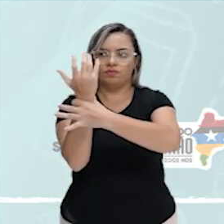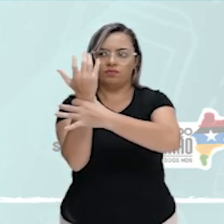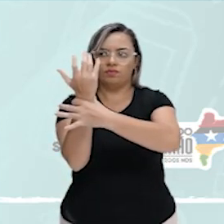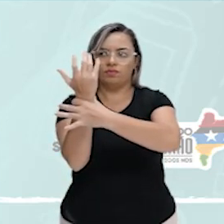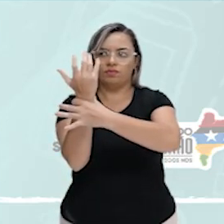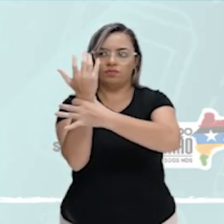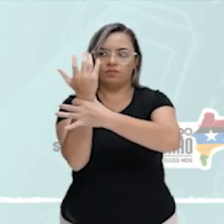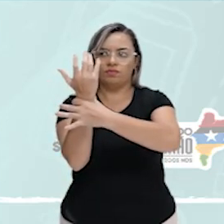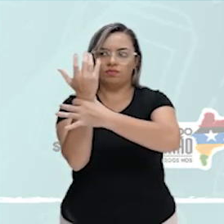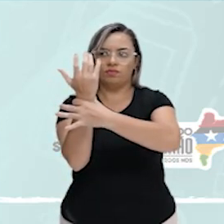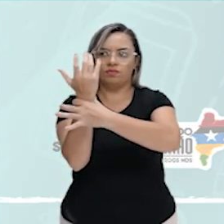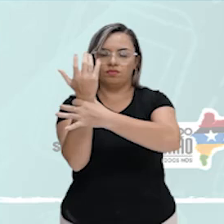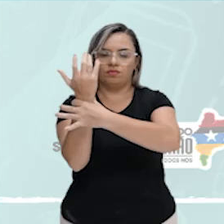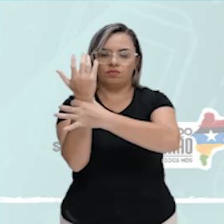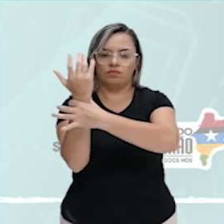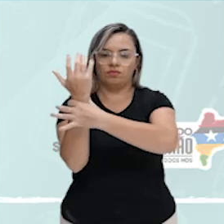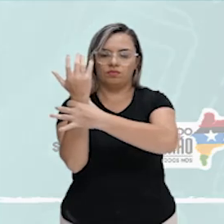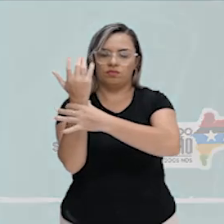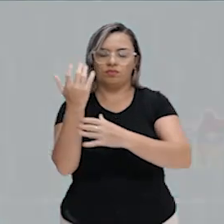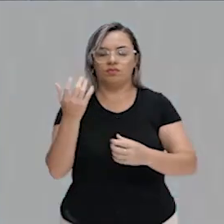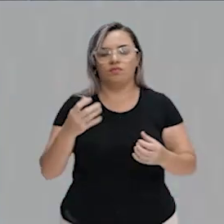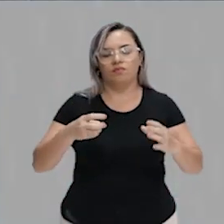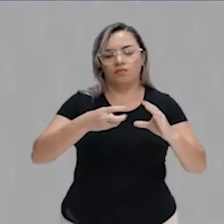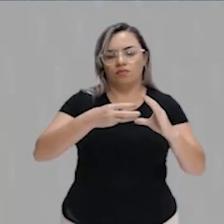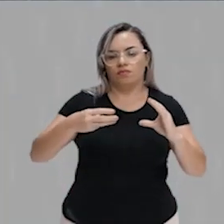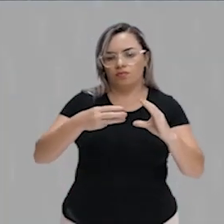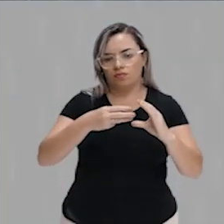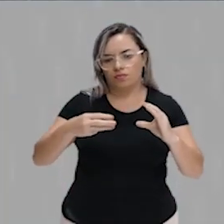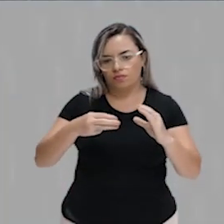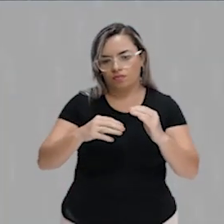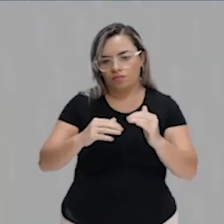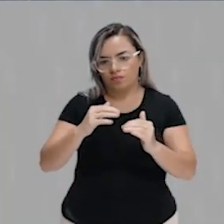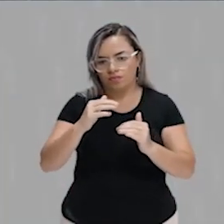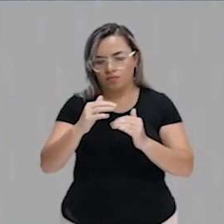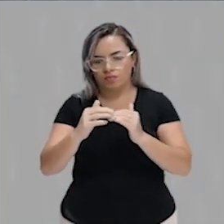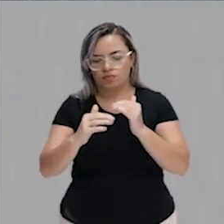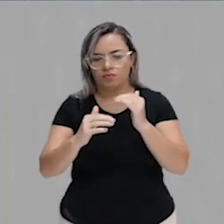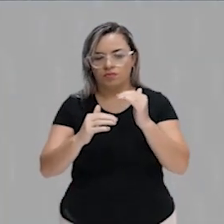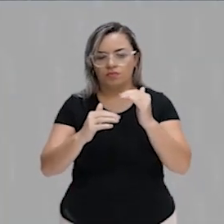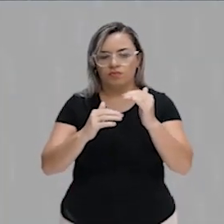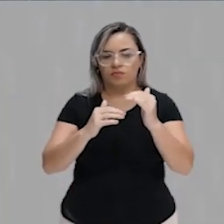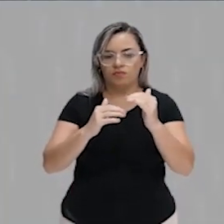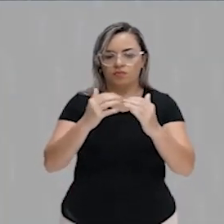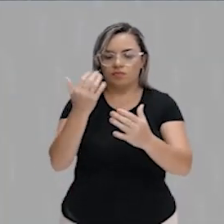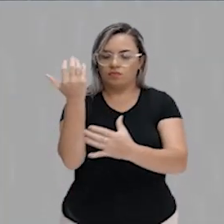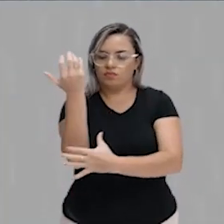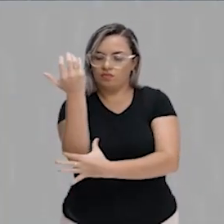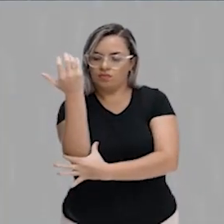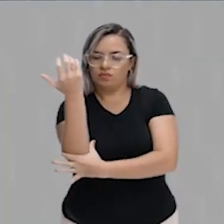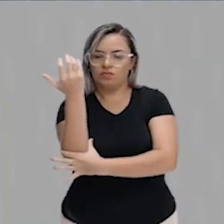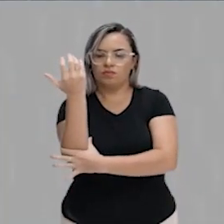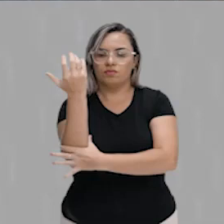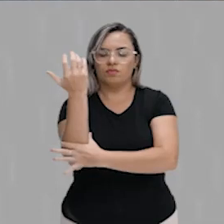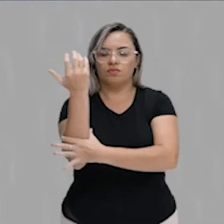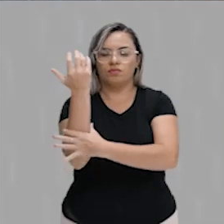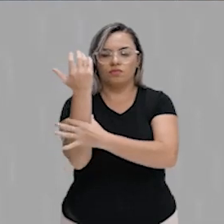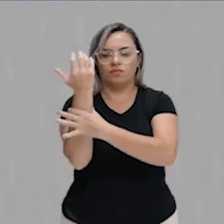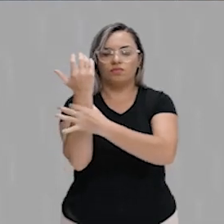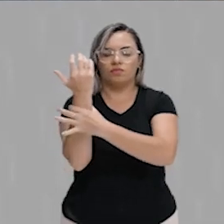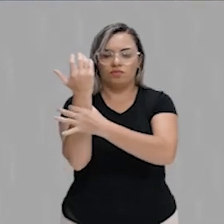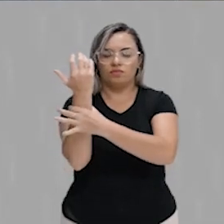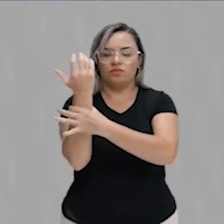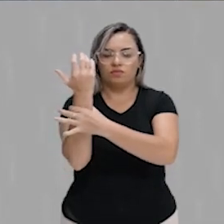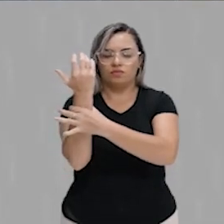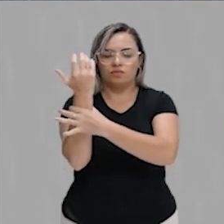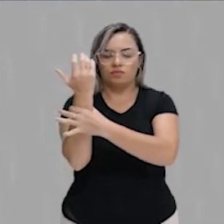seja, ela vai fazer com que as células que estão em processo de formação fiquem mais alongadas, certo?